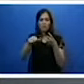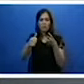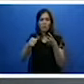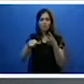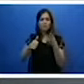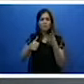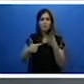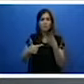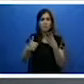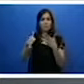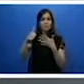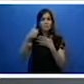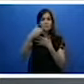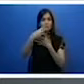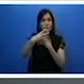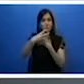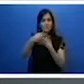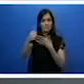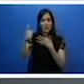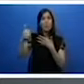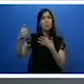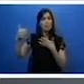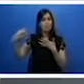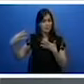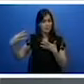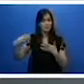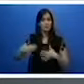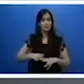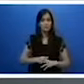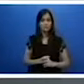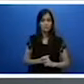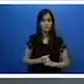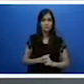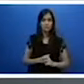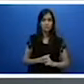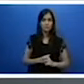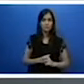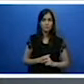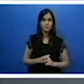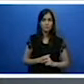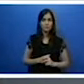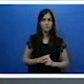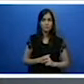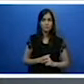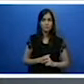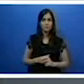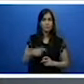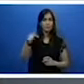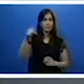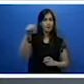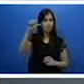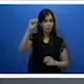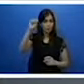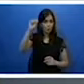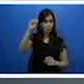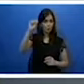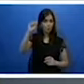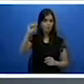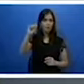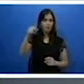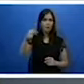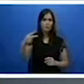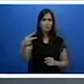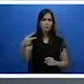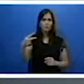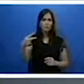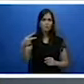13. Eu vou colocar o 3 aqui e reservar um lá em cima. 7 mais 1, 8, mais